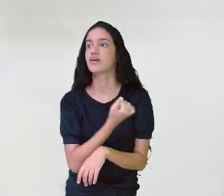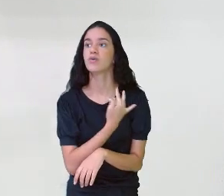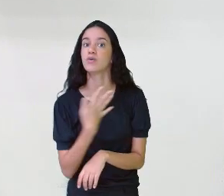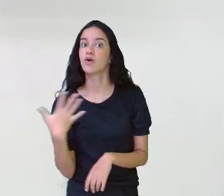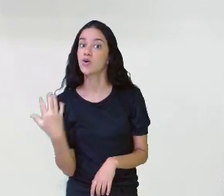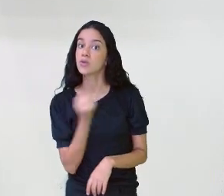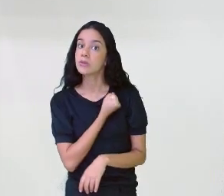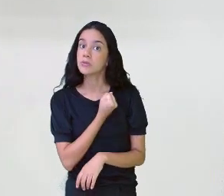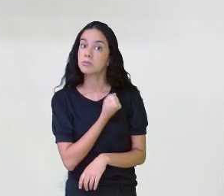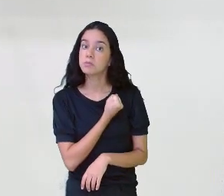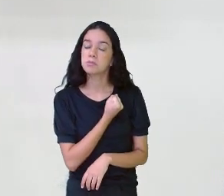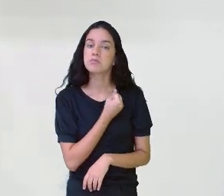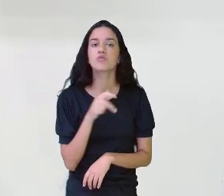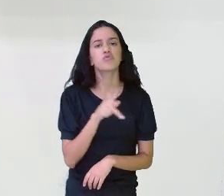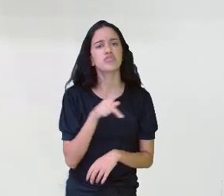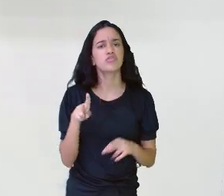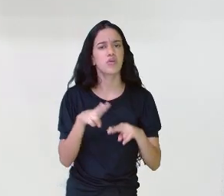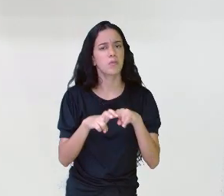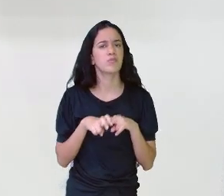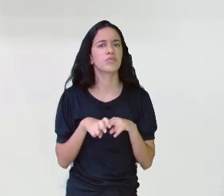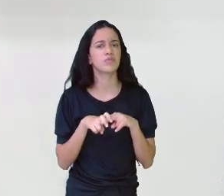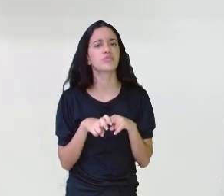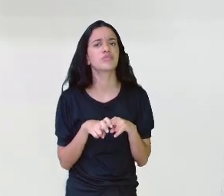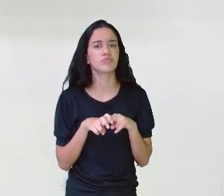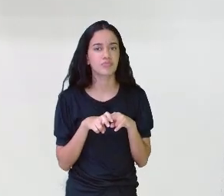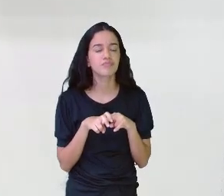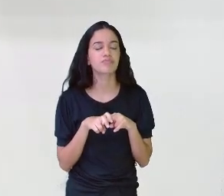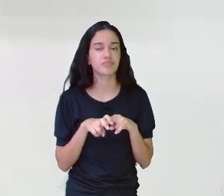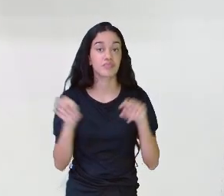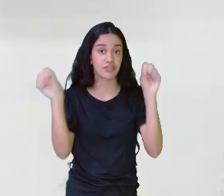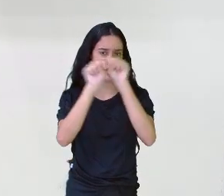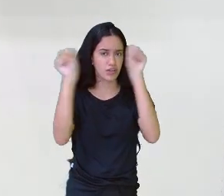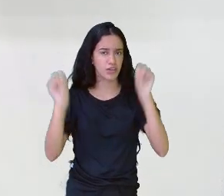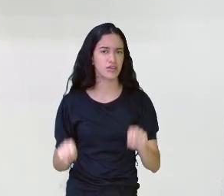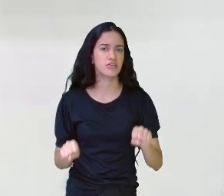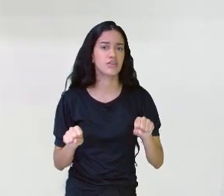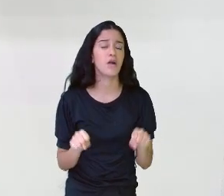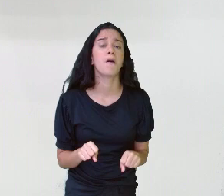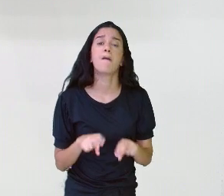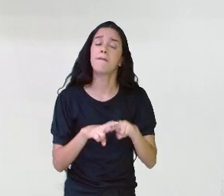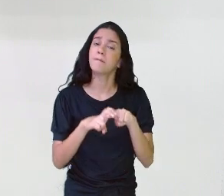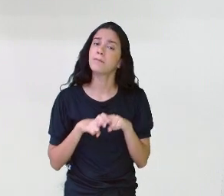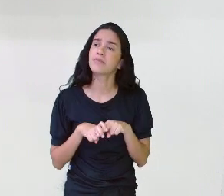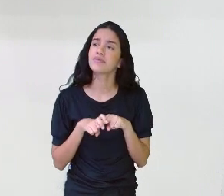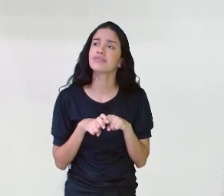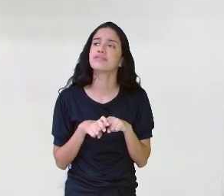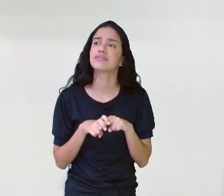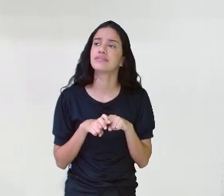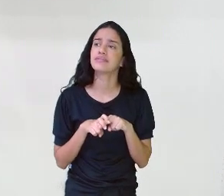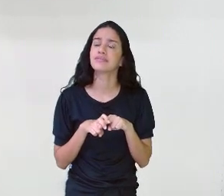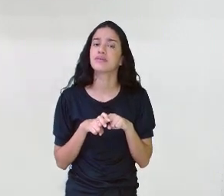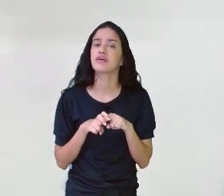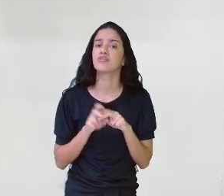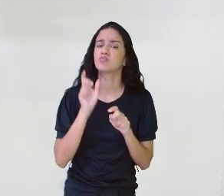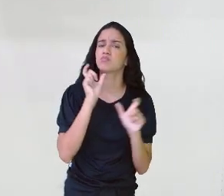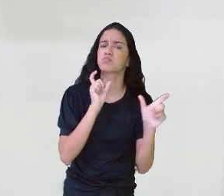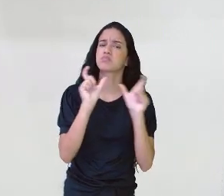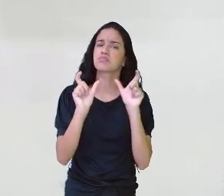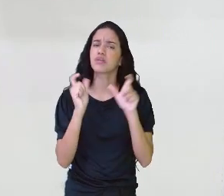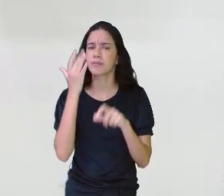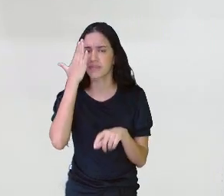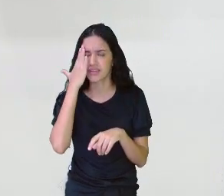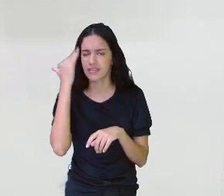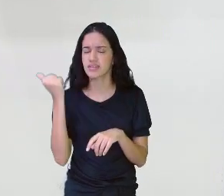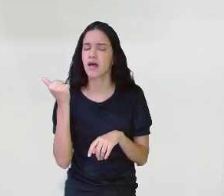Professora, é por isso que a senhora vai trabalhar sistema de numeração? É sim, é por isso que a gente vai entrar nesses termos para